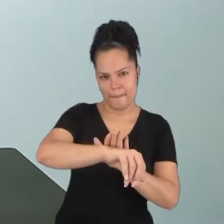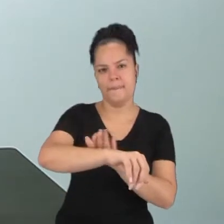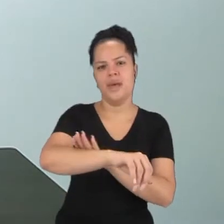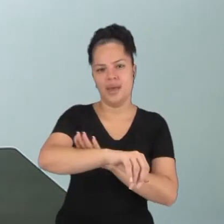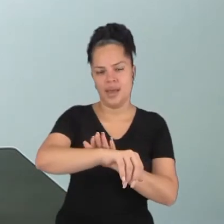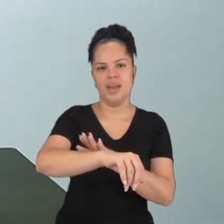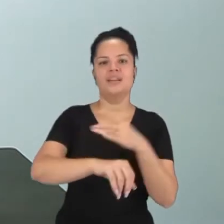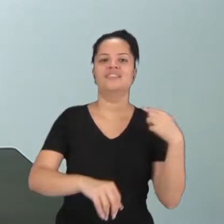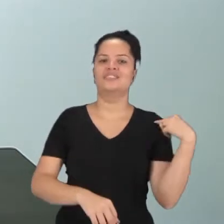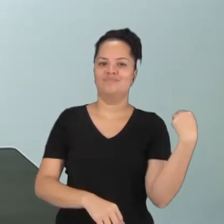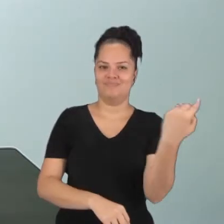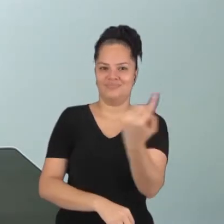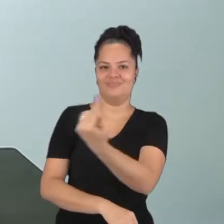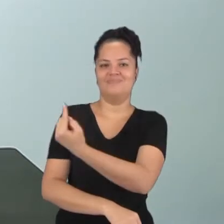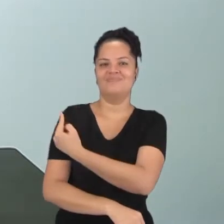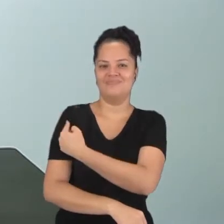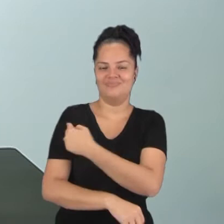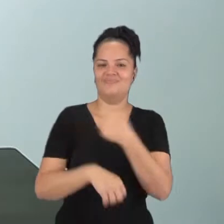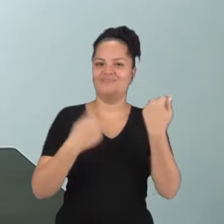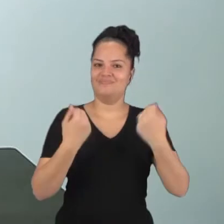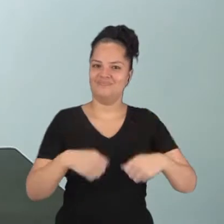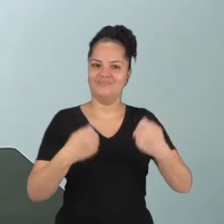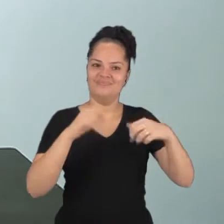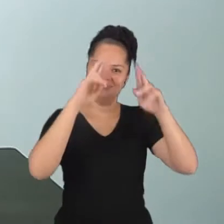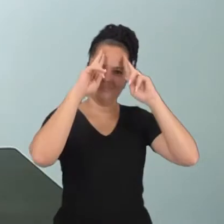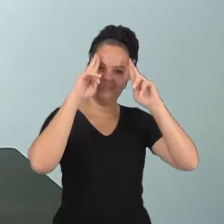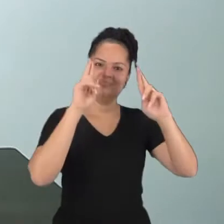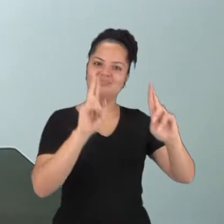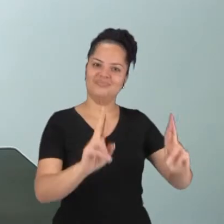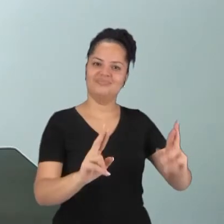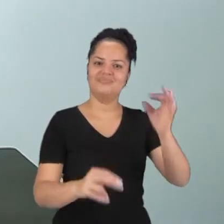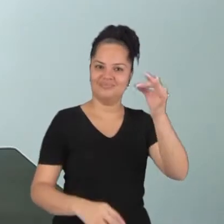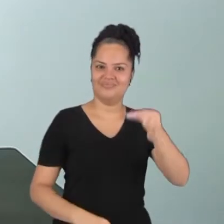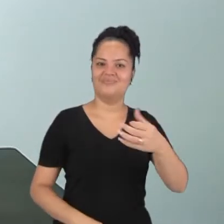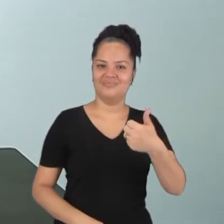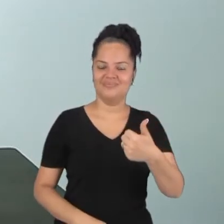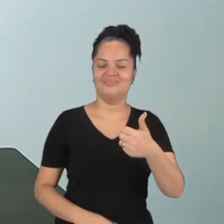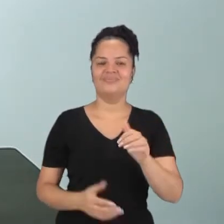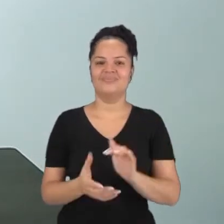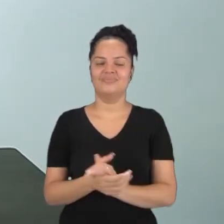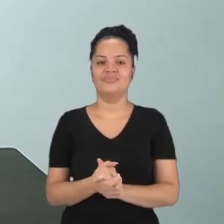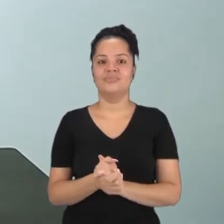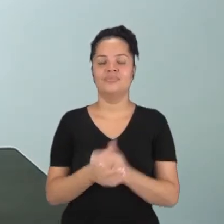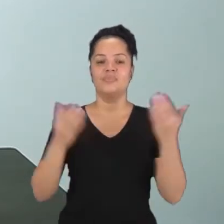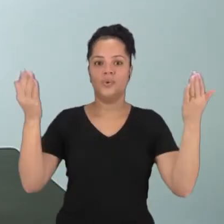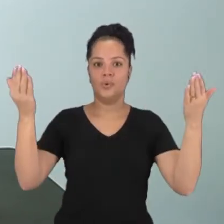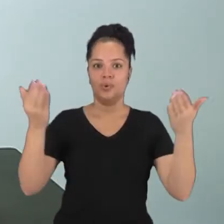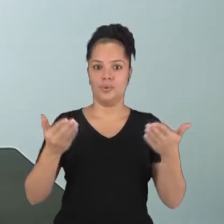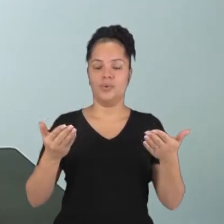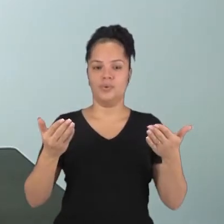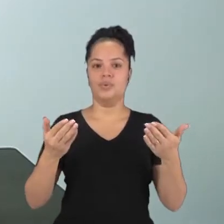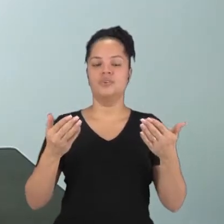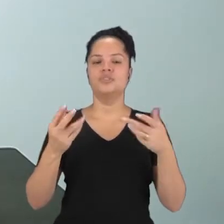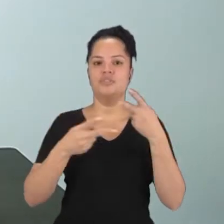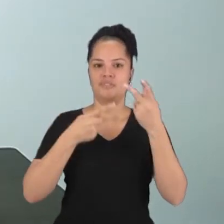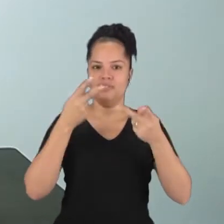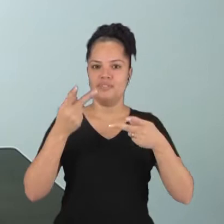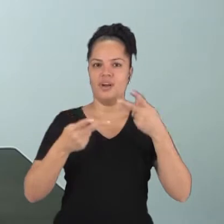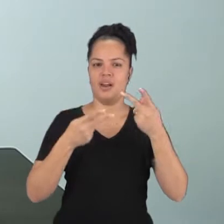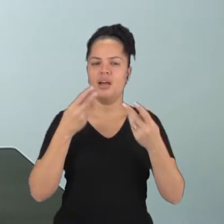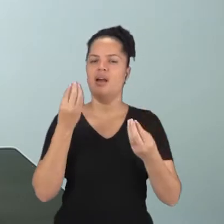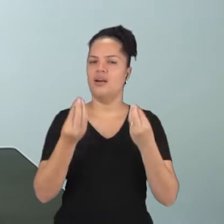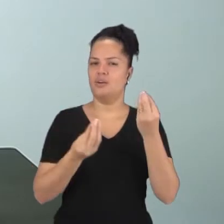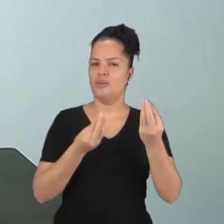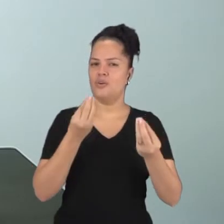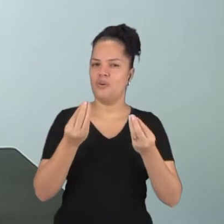ser todos, respeitoso, certinho? Então hoje nós vamos falar mais um pouquinho de como